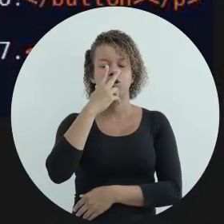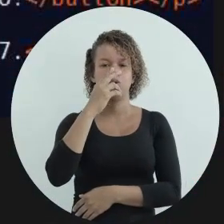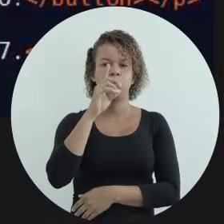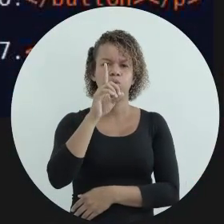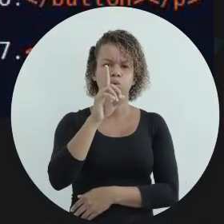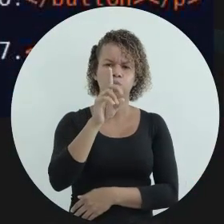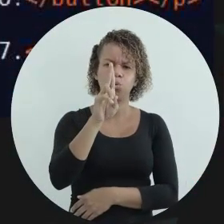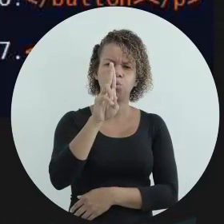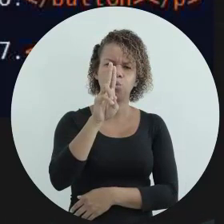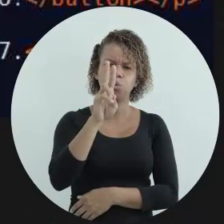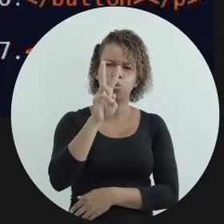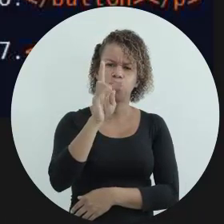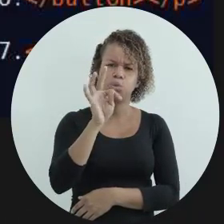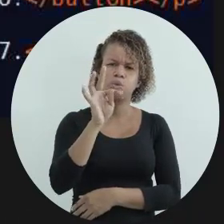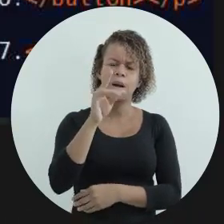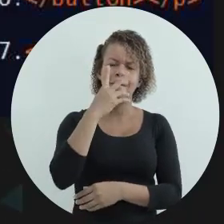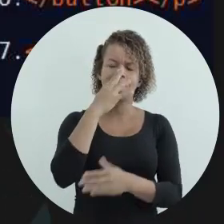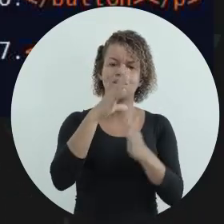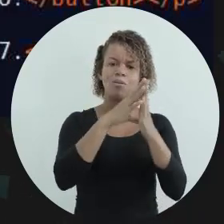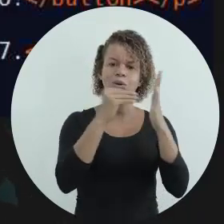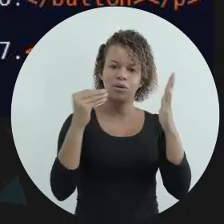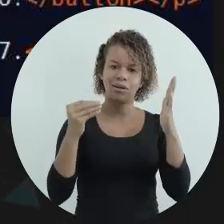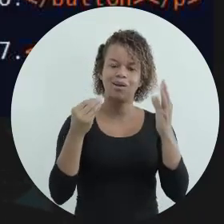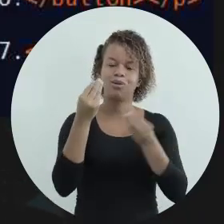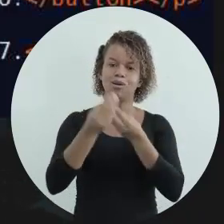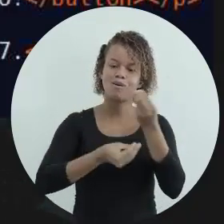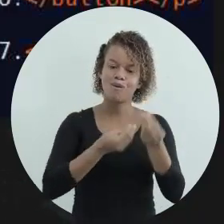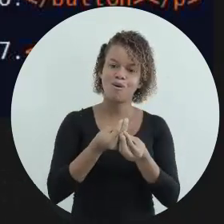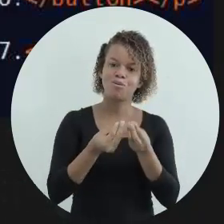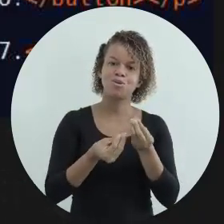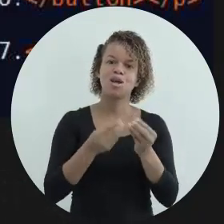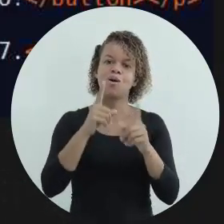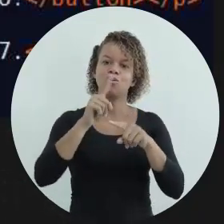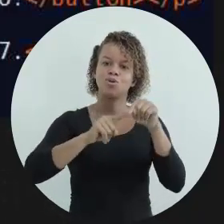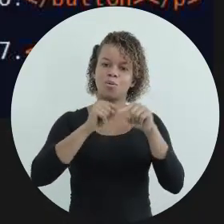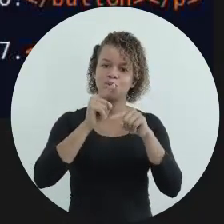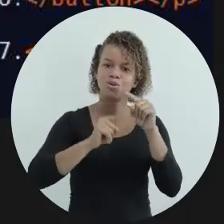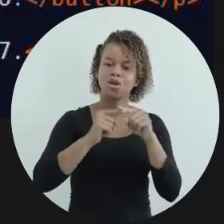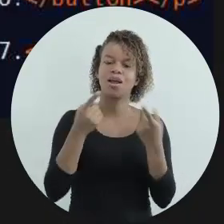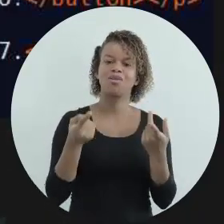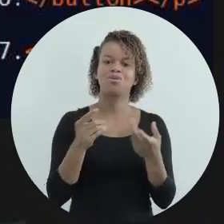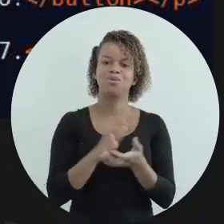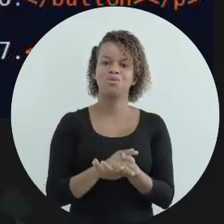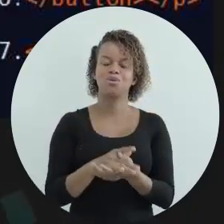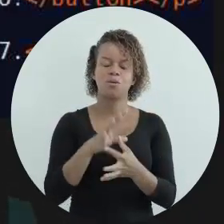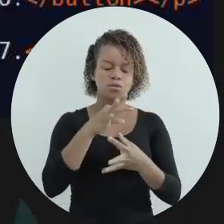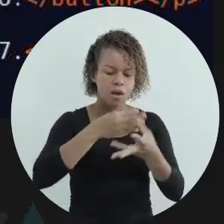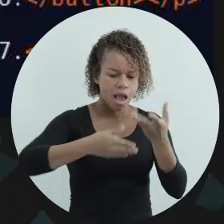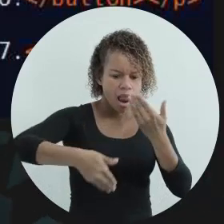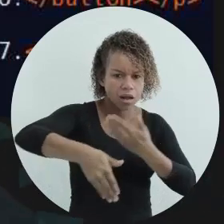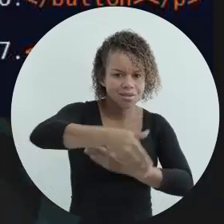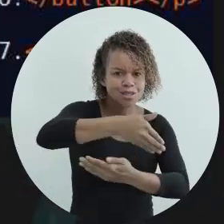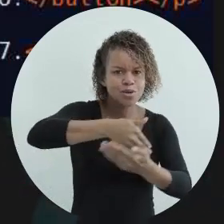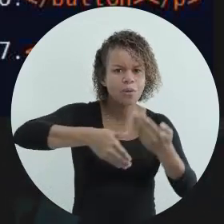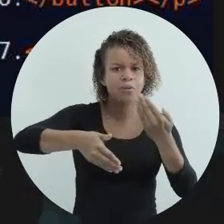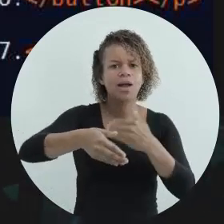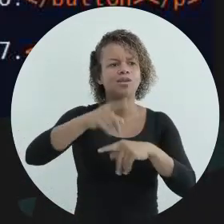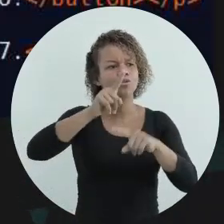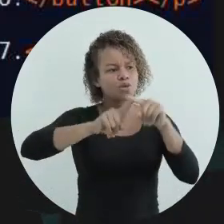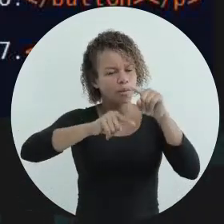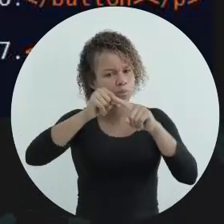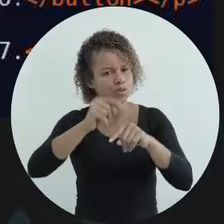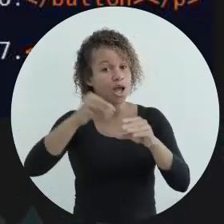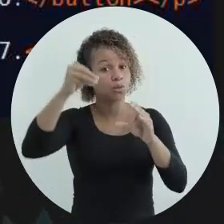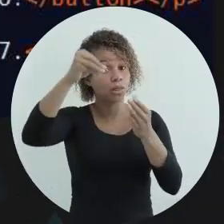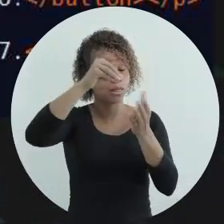É um modelo de como são os objetos, como estão relacionados os objetos dentro daquele